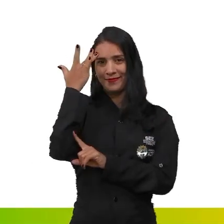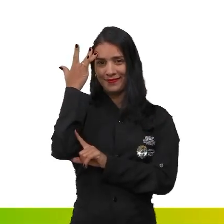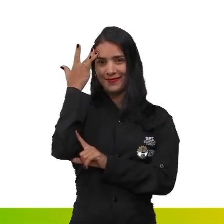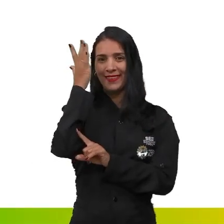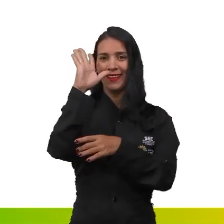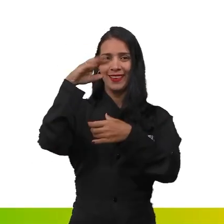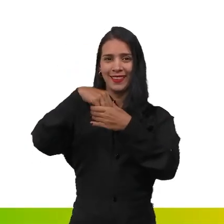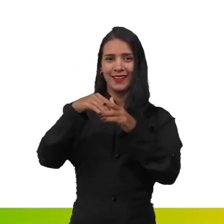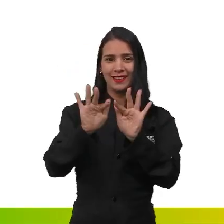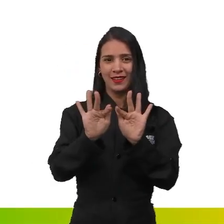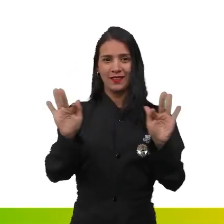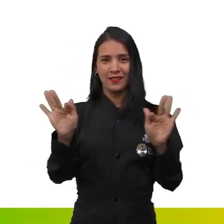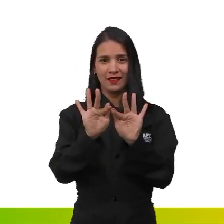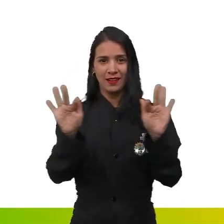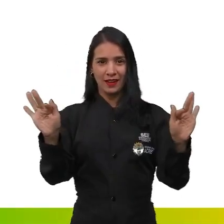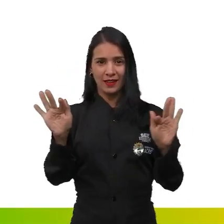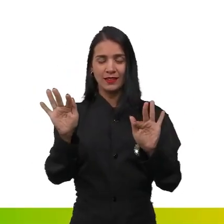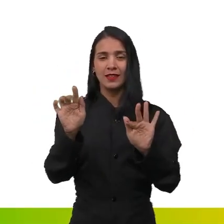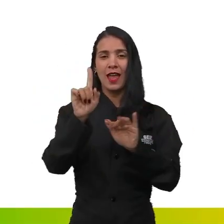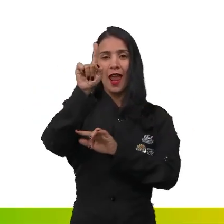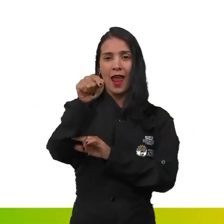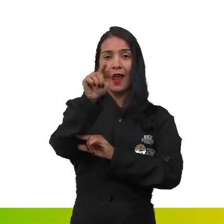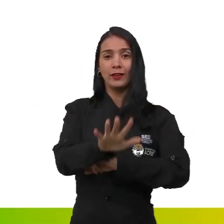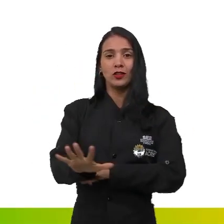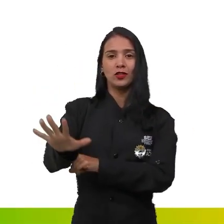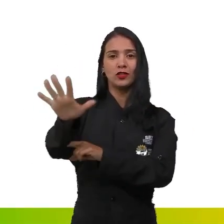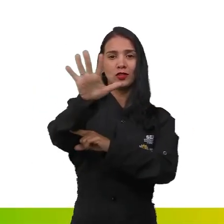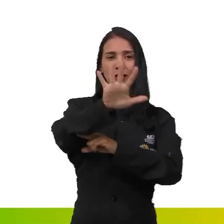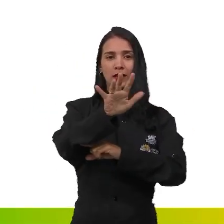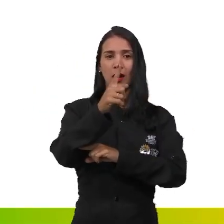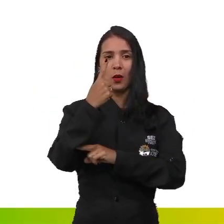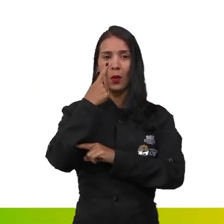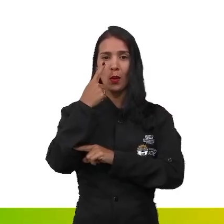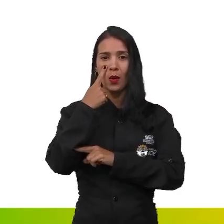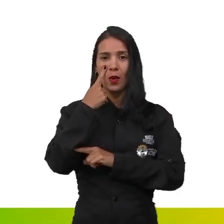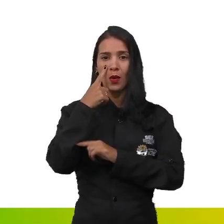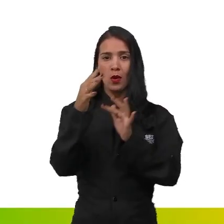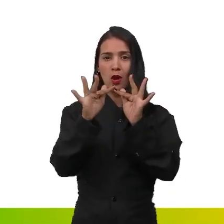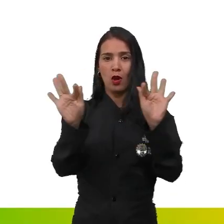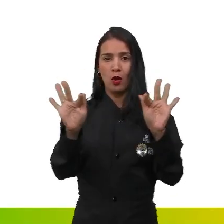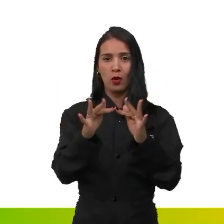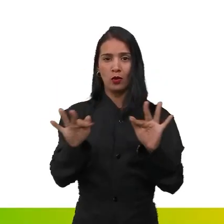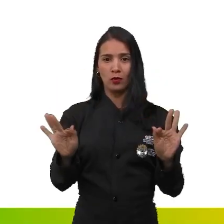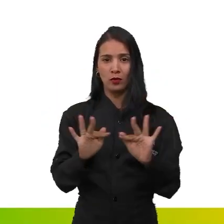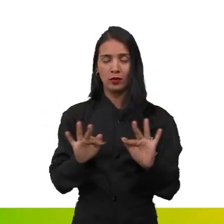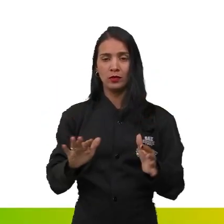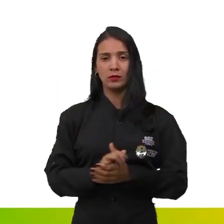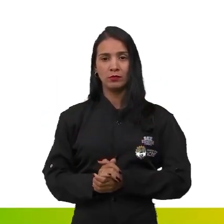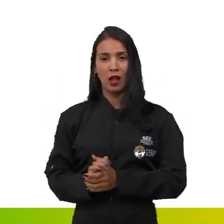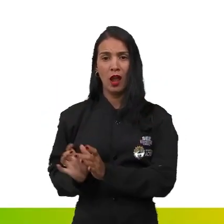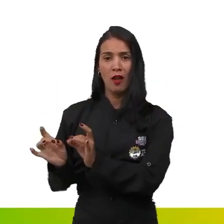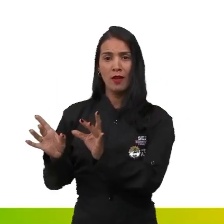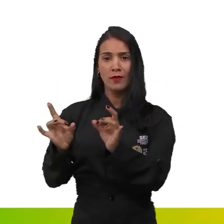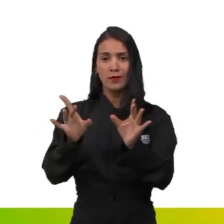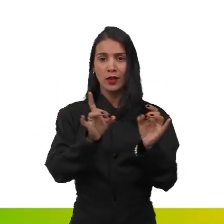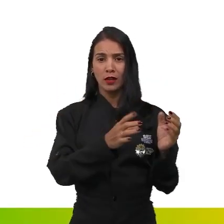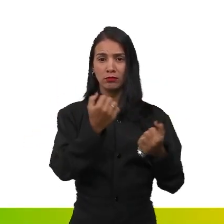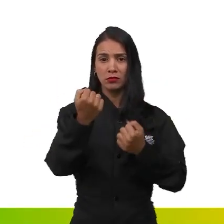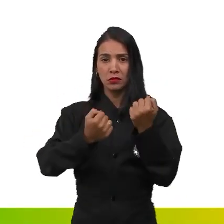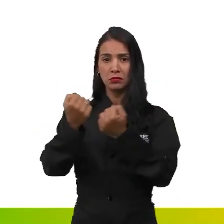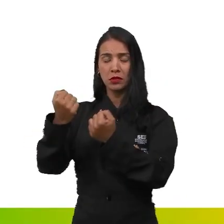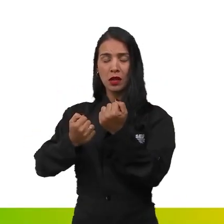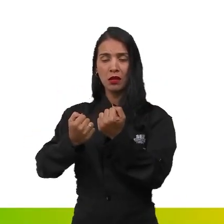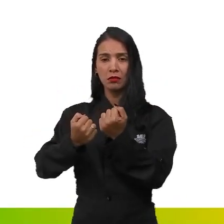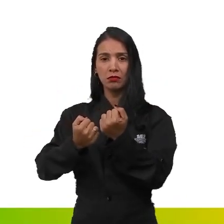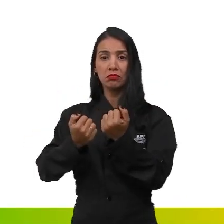é praticada de forma generalizada. Então, observa aí o exemplo. Vendem-se carros. Eu sei